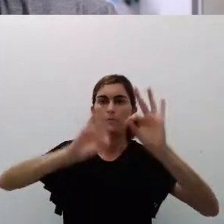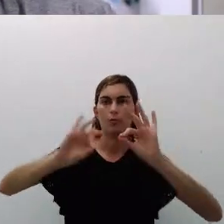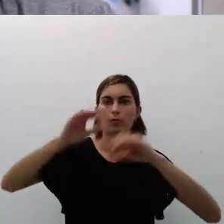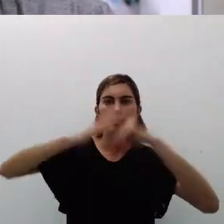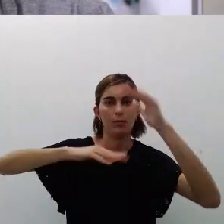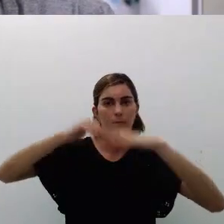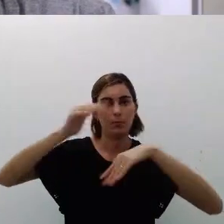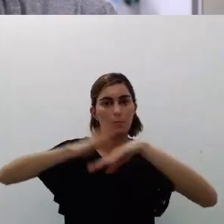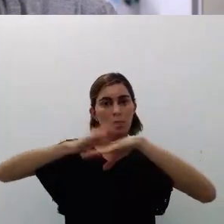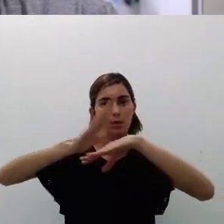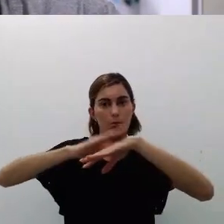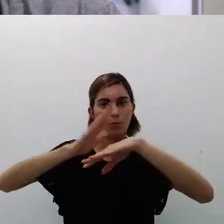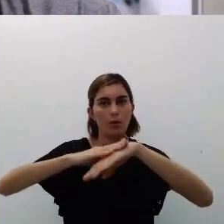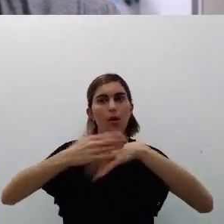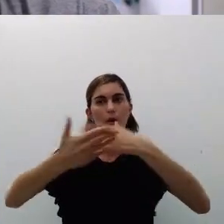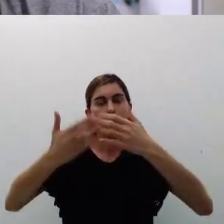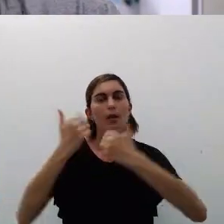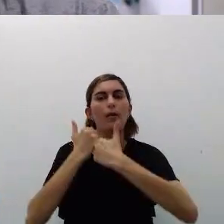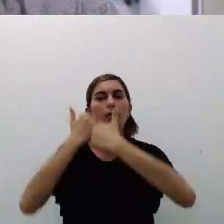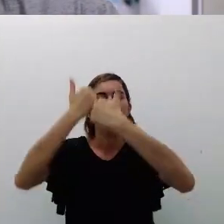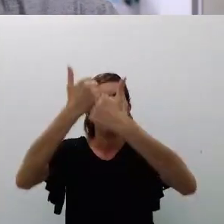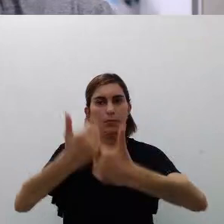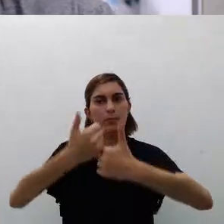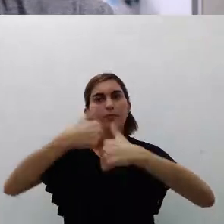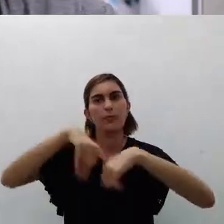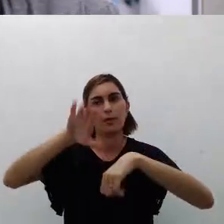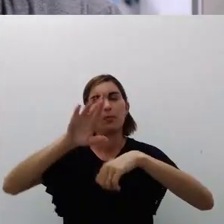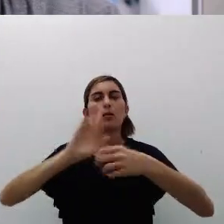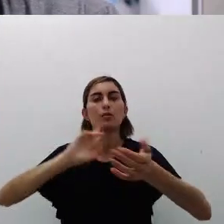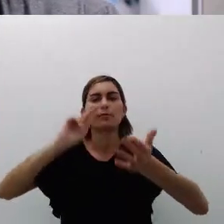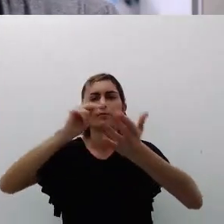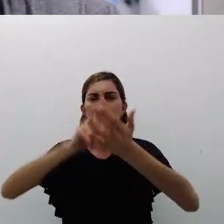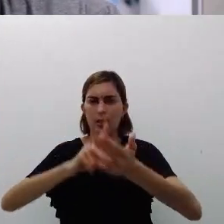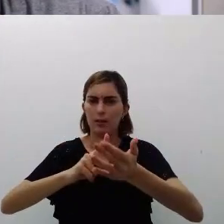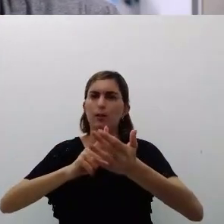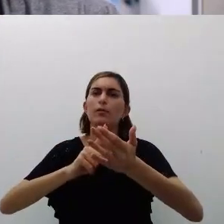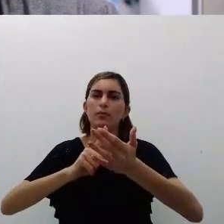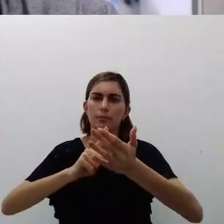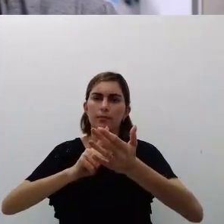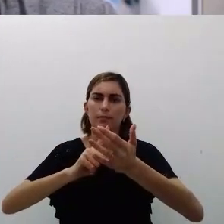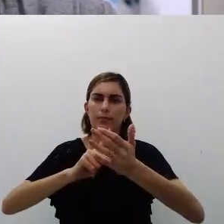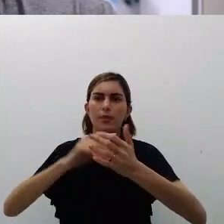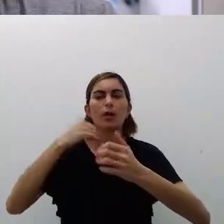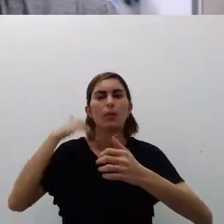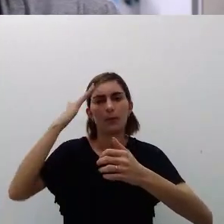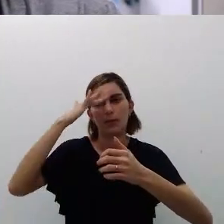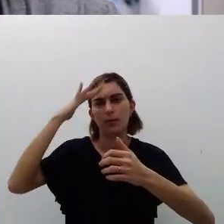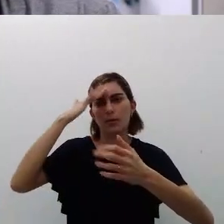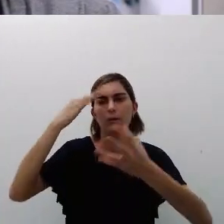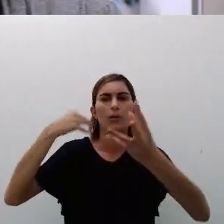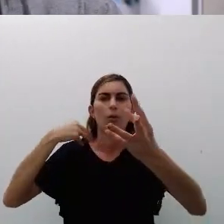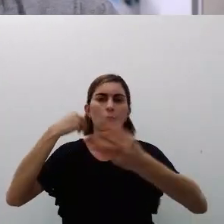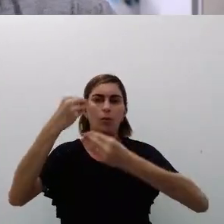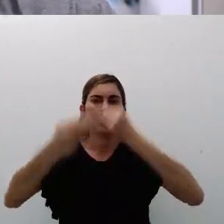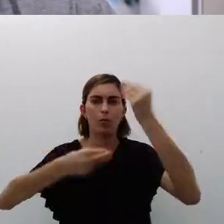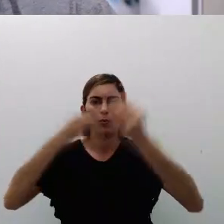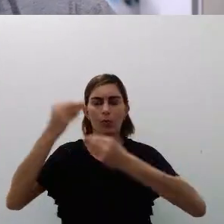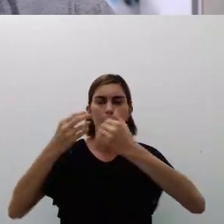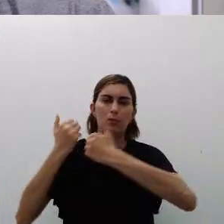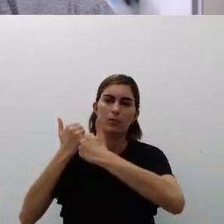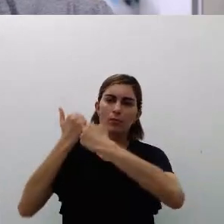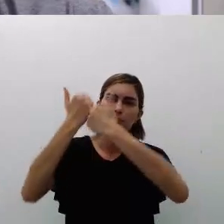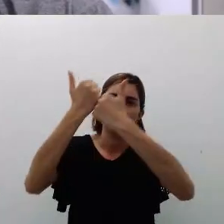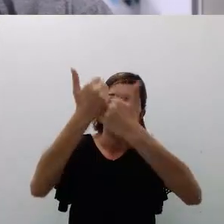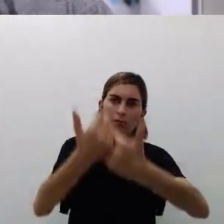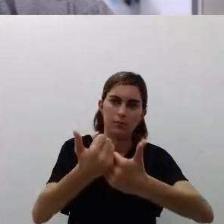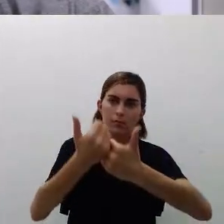mais realista possível, que ao entender como é representado determinada textura, você vai